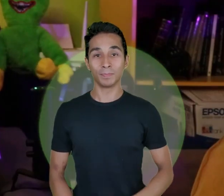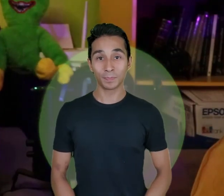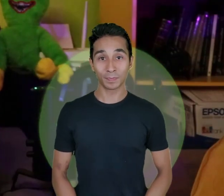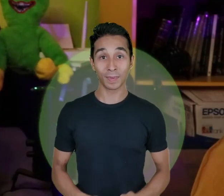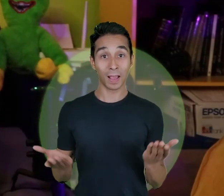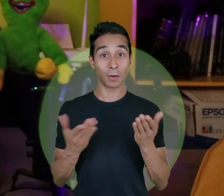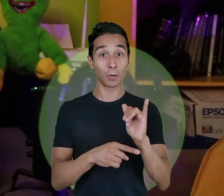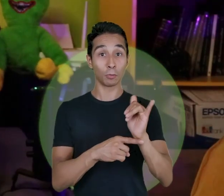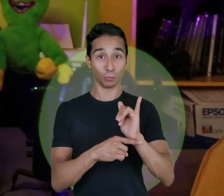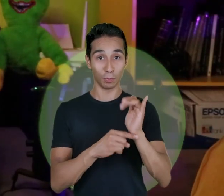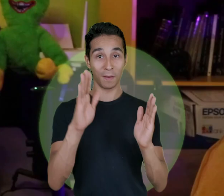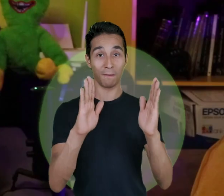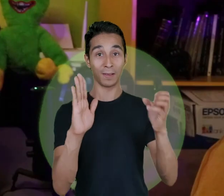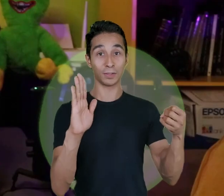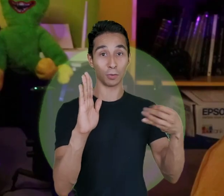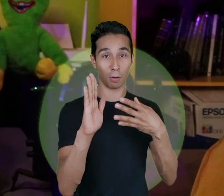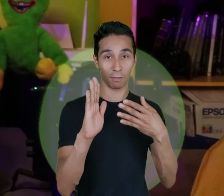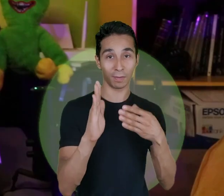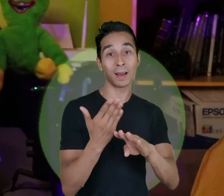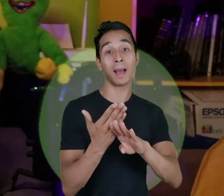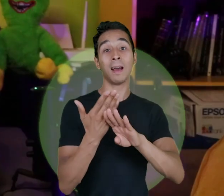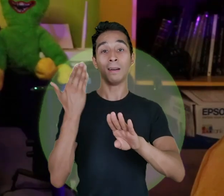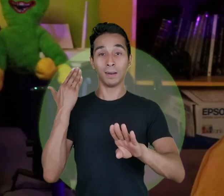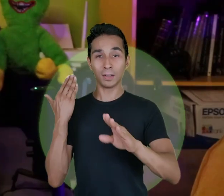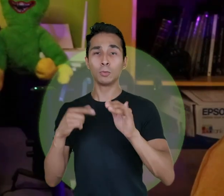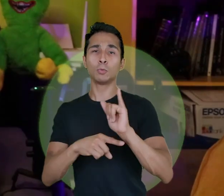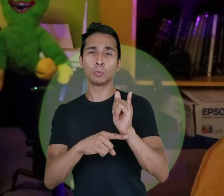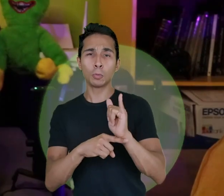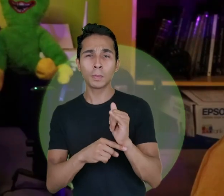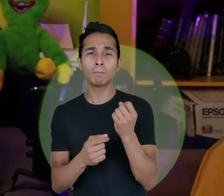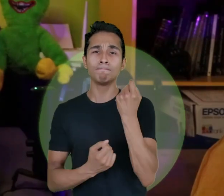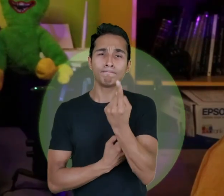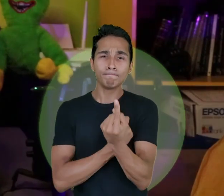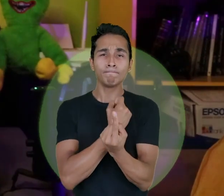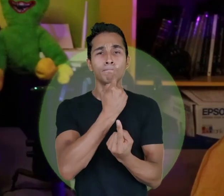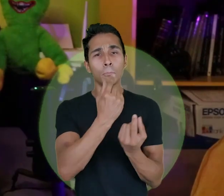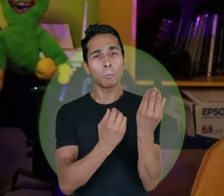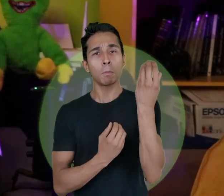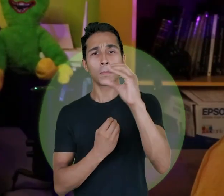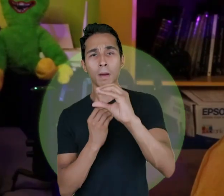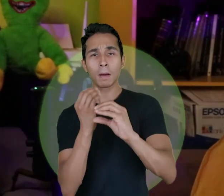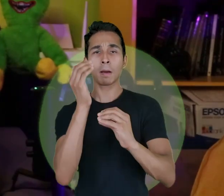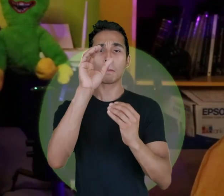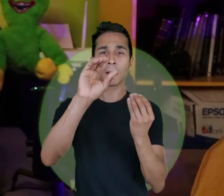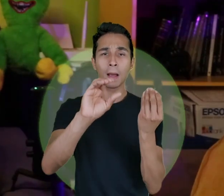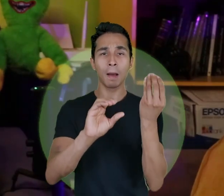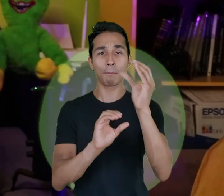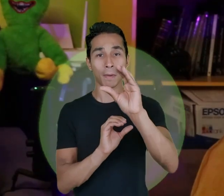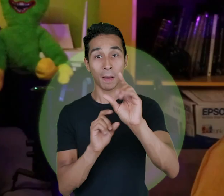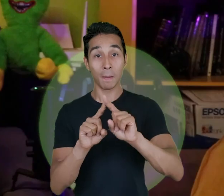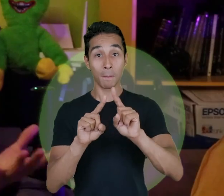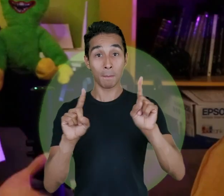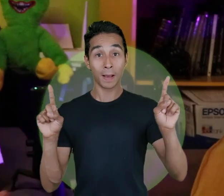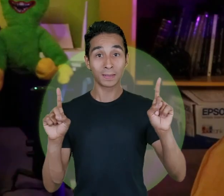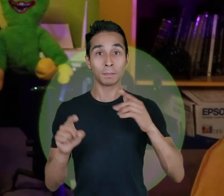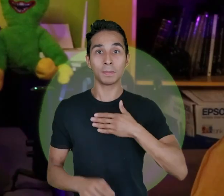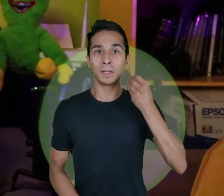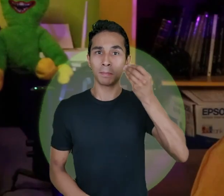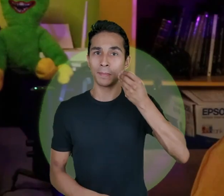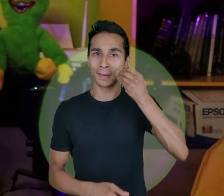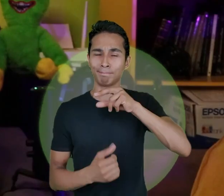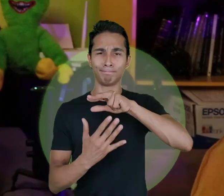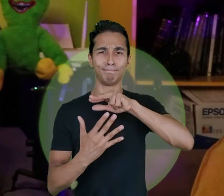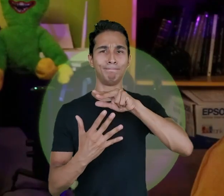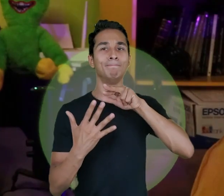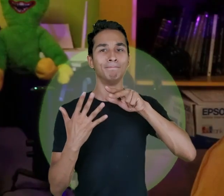fase nesse canal, né? Antes eu produzia algumas coisas para o YouTube, mas minha trajetória ela foi muito plural e diversa,